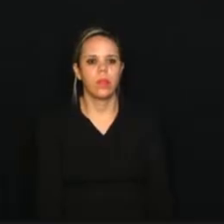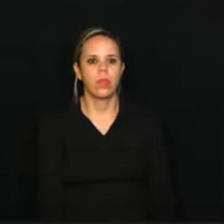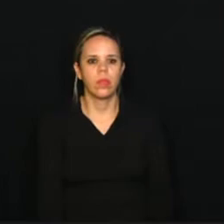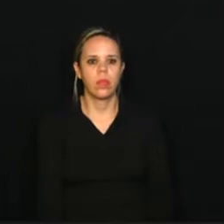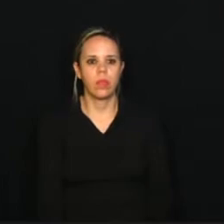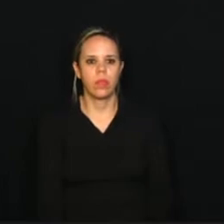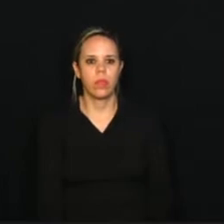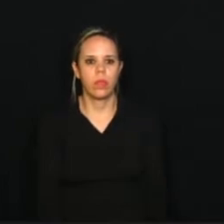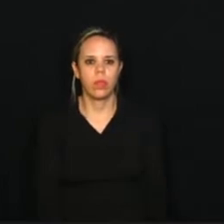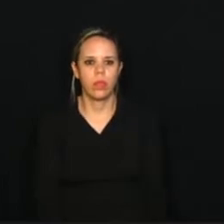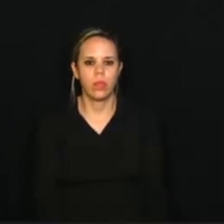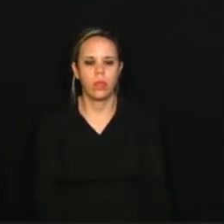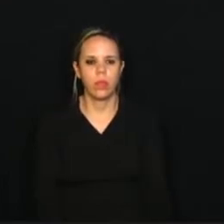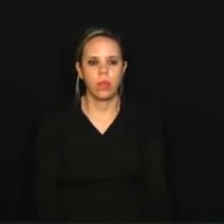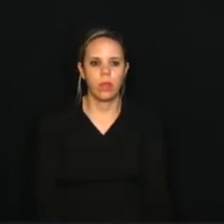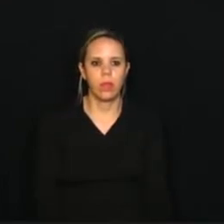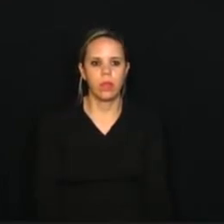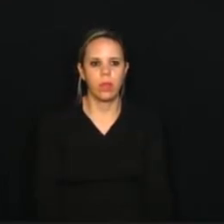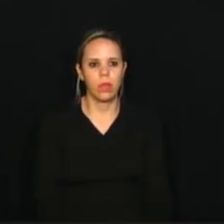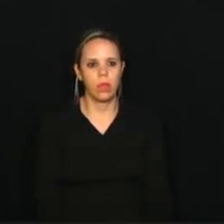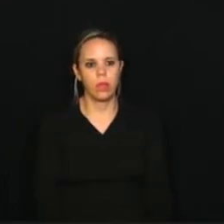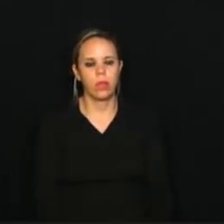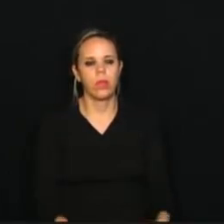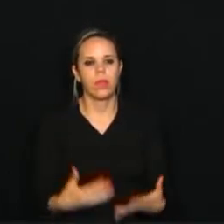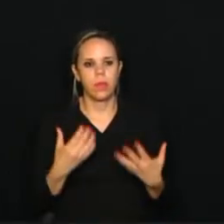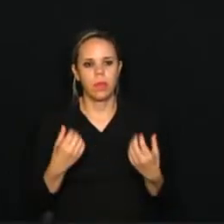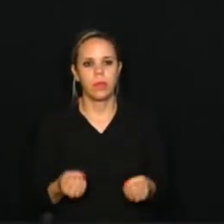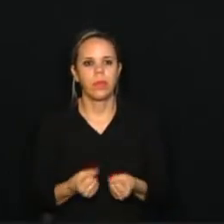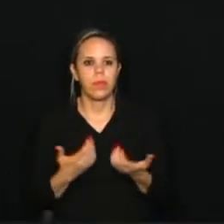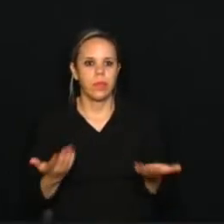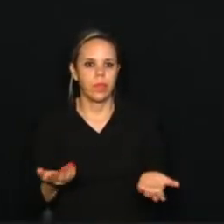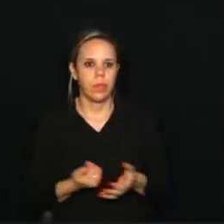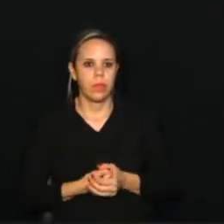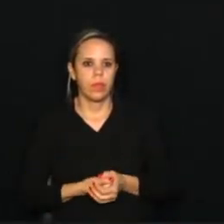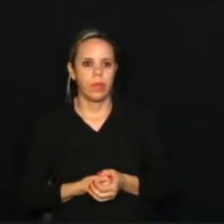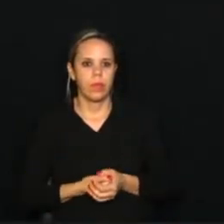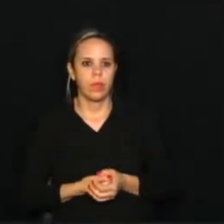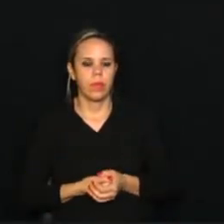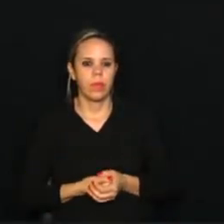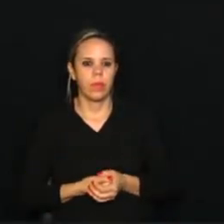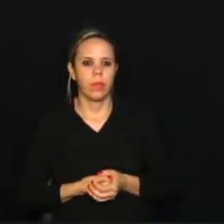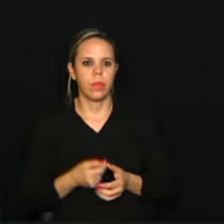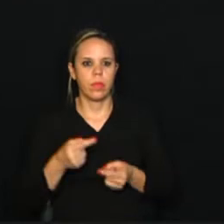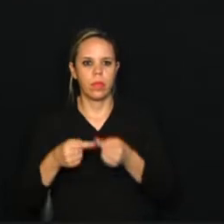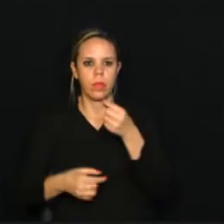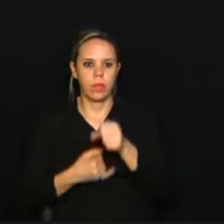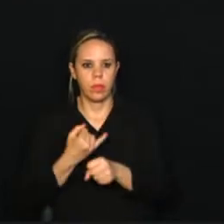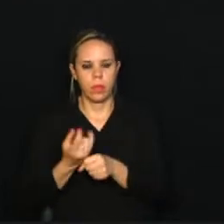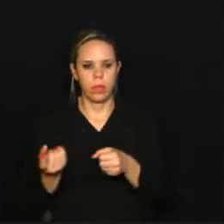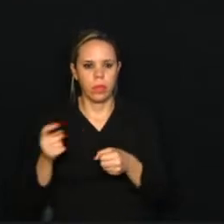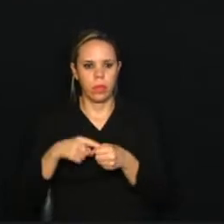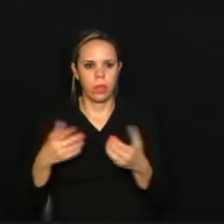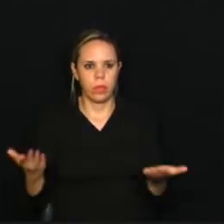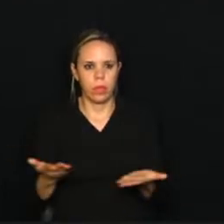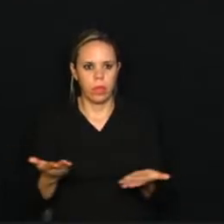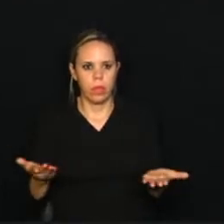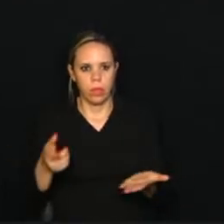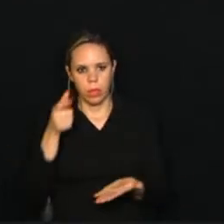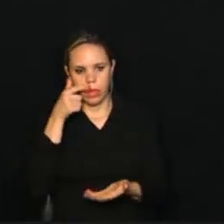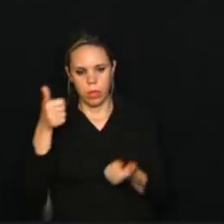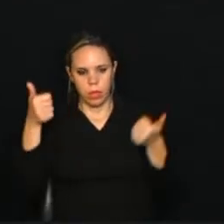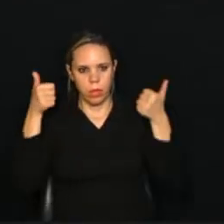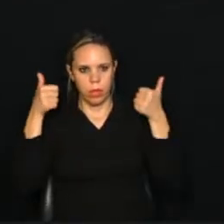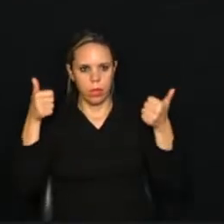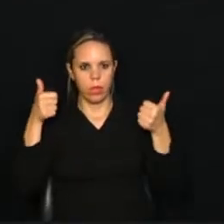Bom, vamos lá. Então, caiu um pouco a minha conexão, mas retomei agora. Vocês estão me ouvindo,